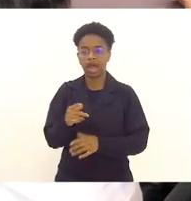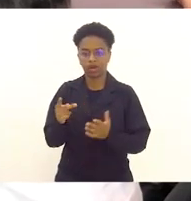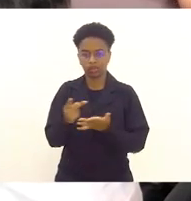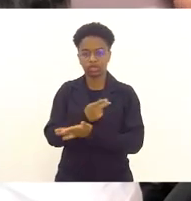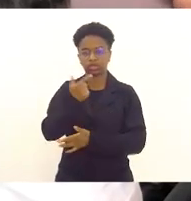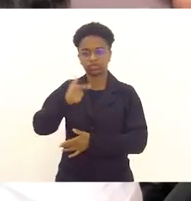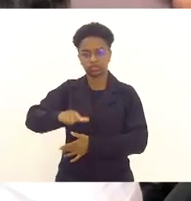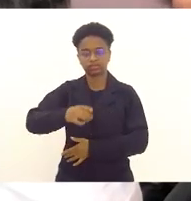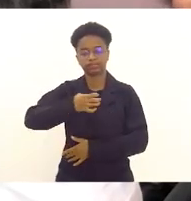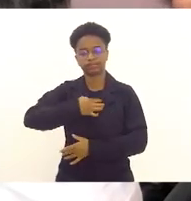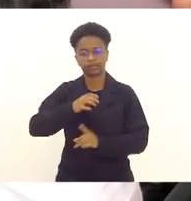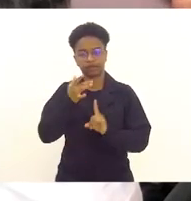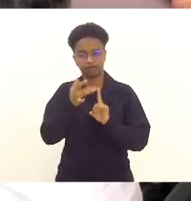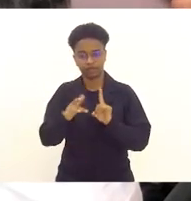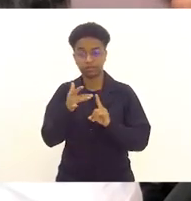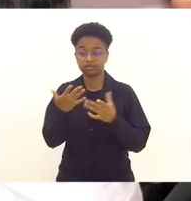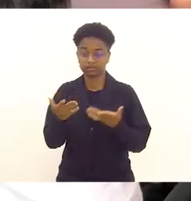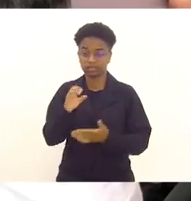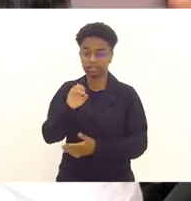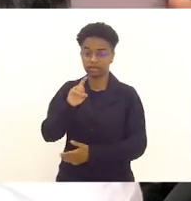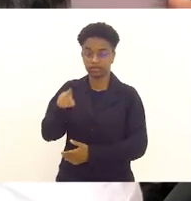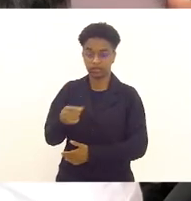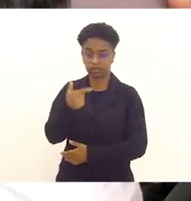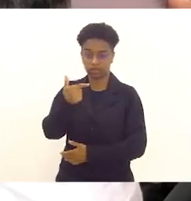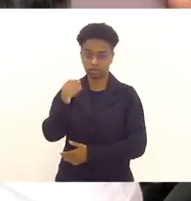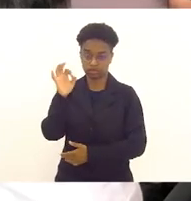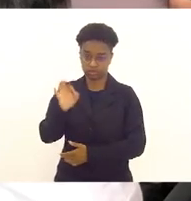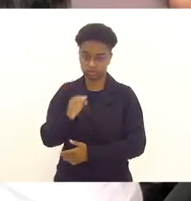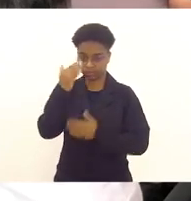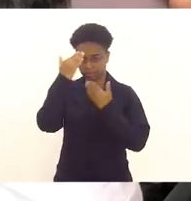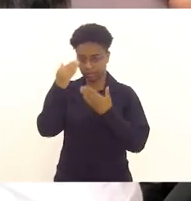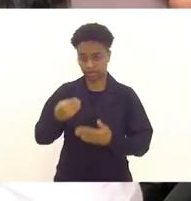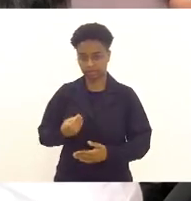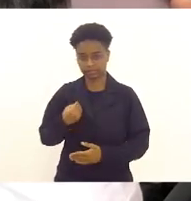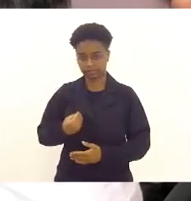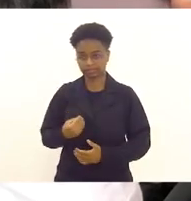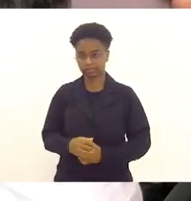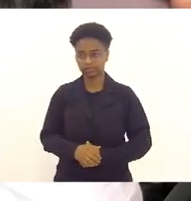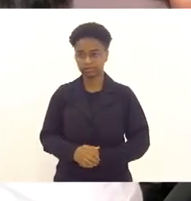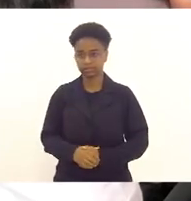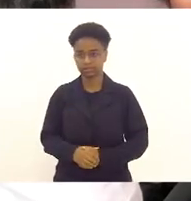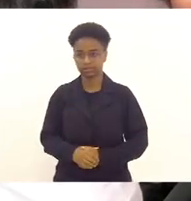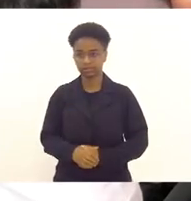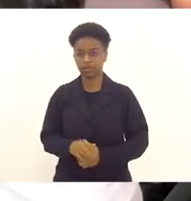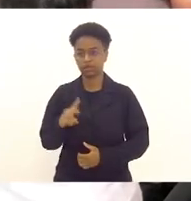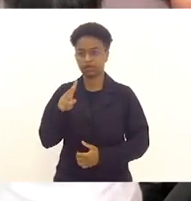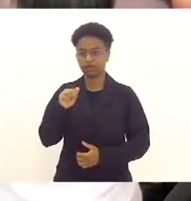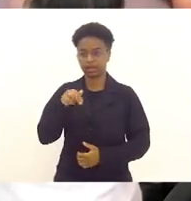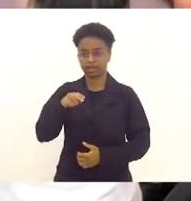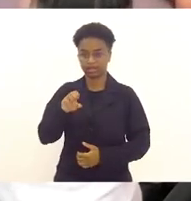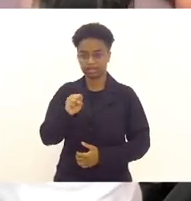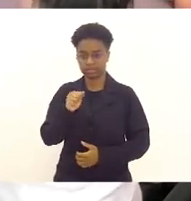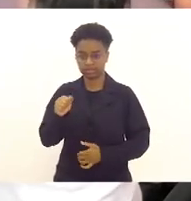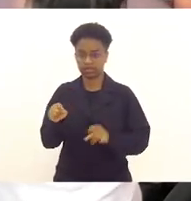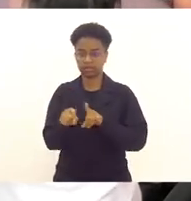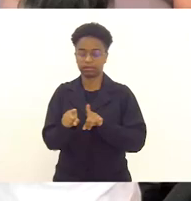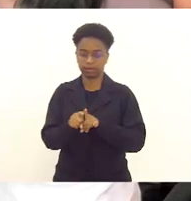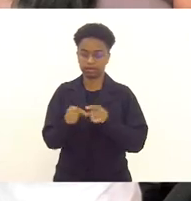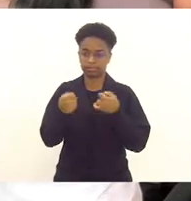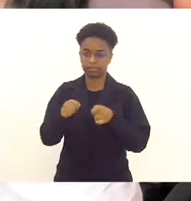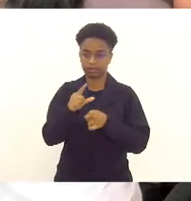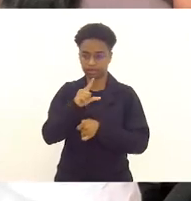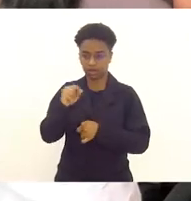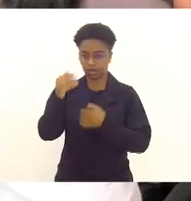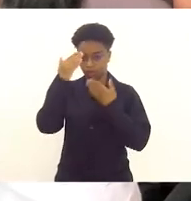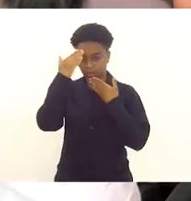então 0,2% Doutora Muito obrigado pela sua presença a Vanessa também vai precisar sair muito